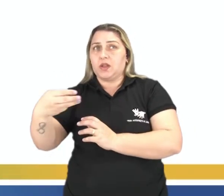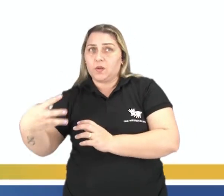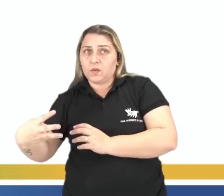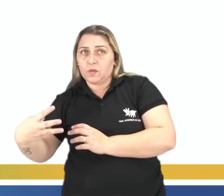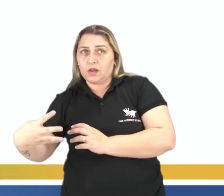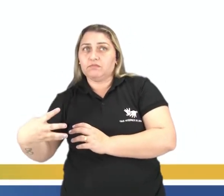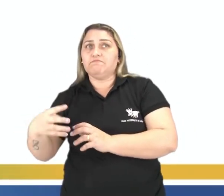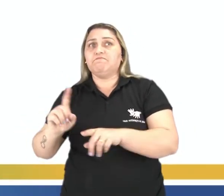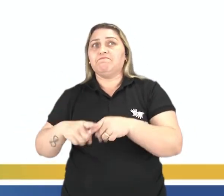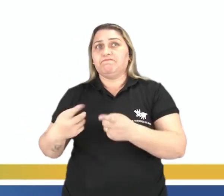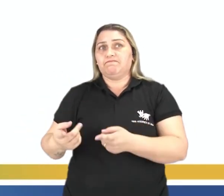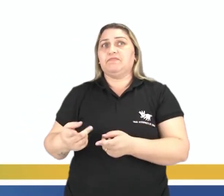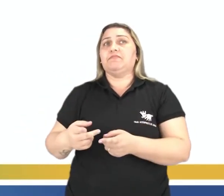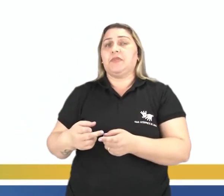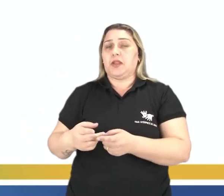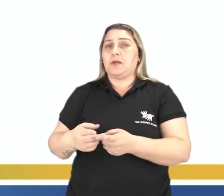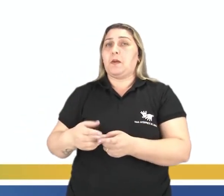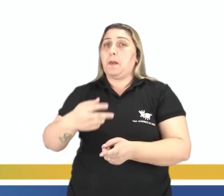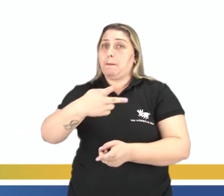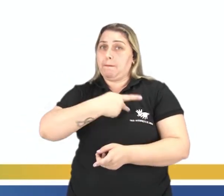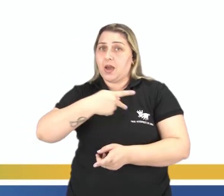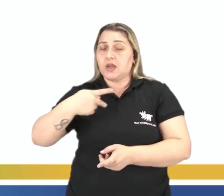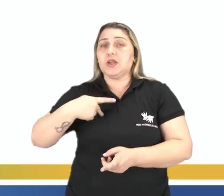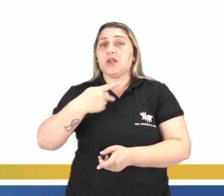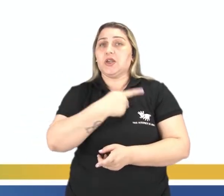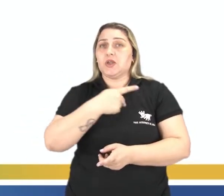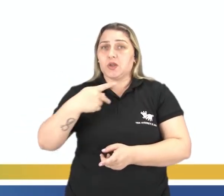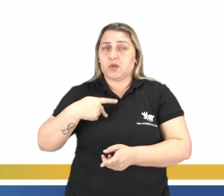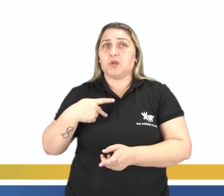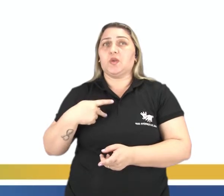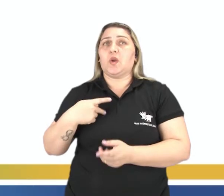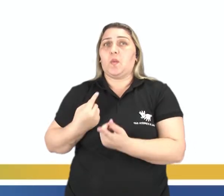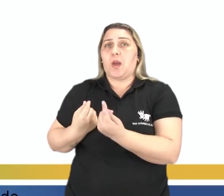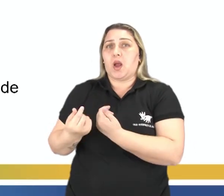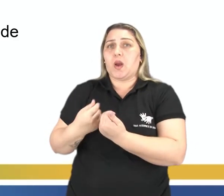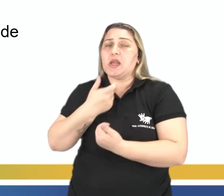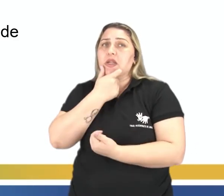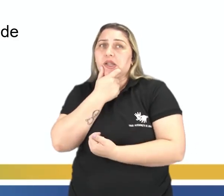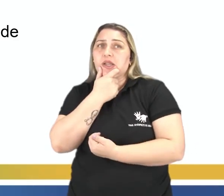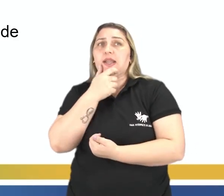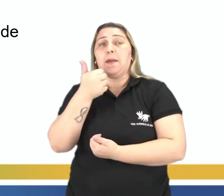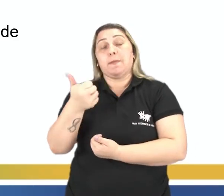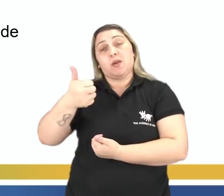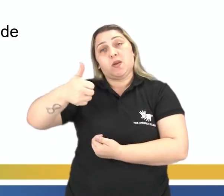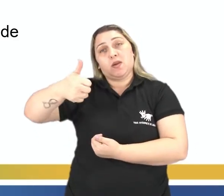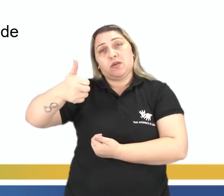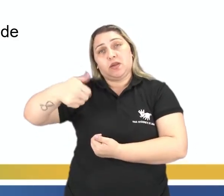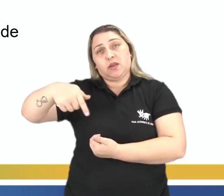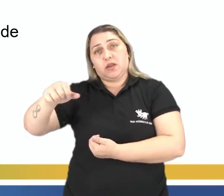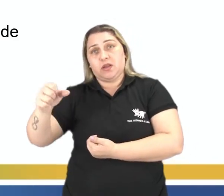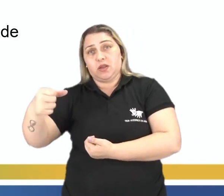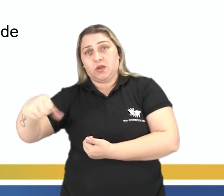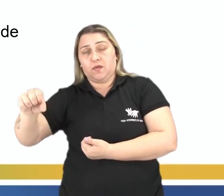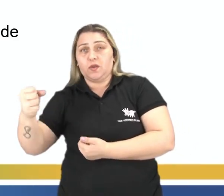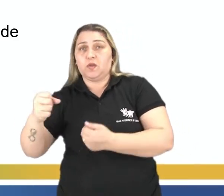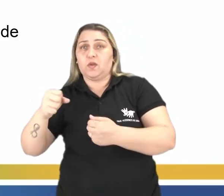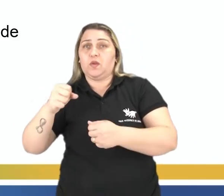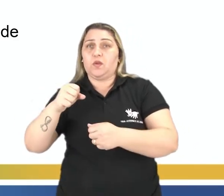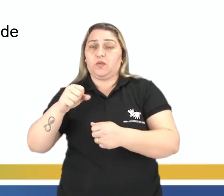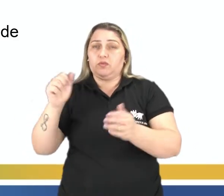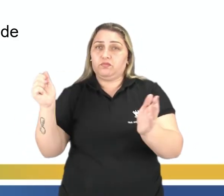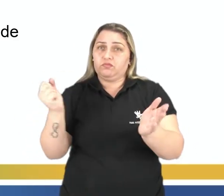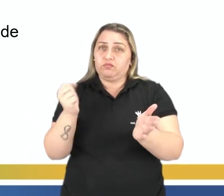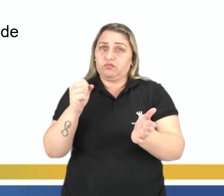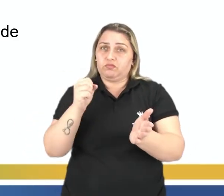1834. O Thomas, ele era um protestante, um pastor protestante, também um economista. E em 1798 ele publica uma